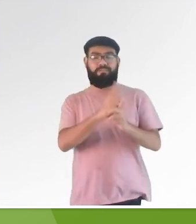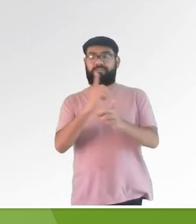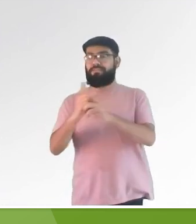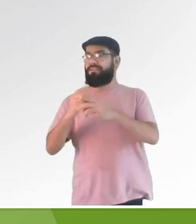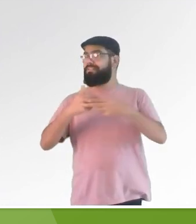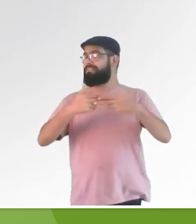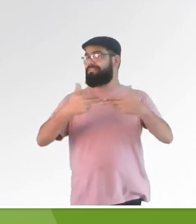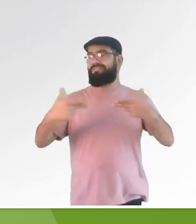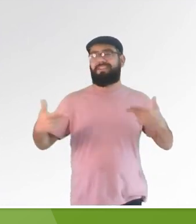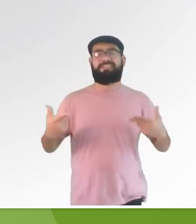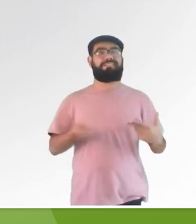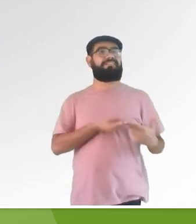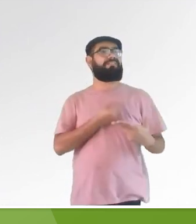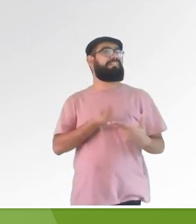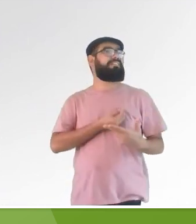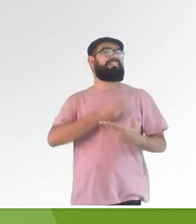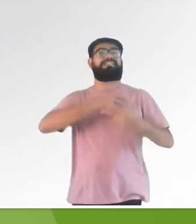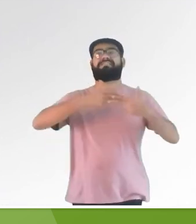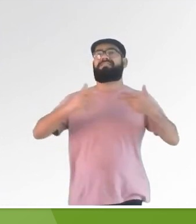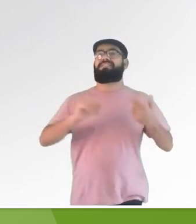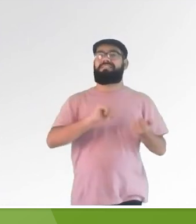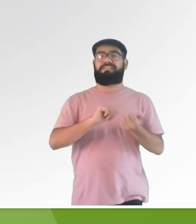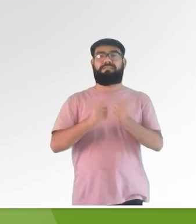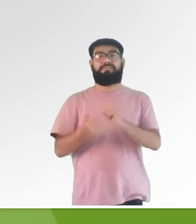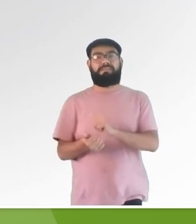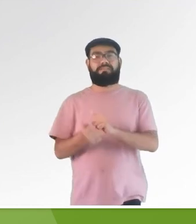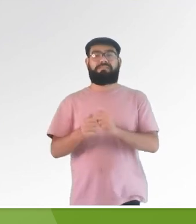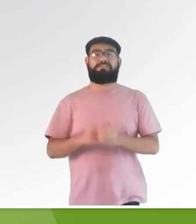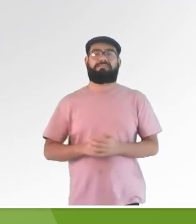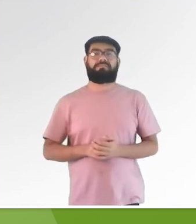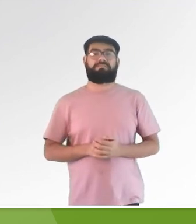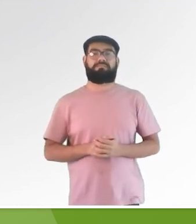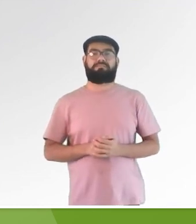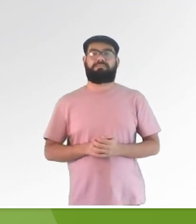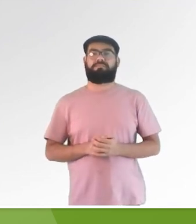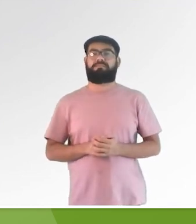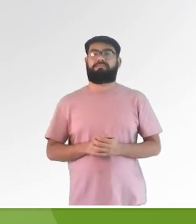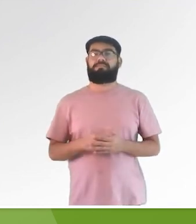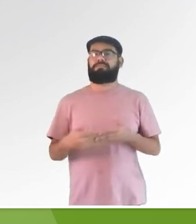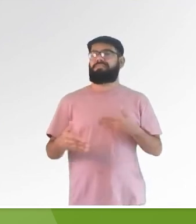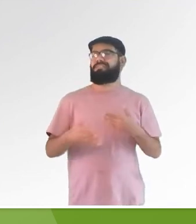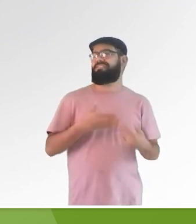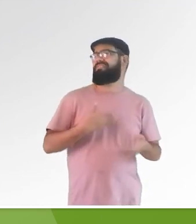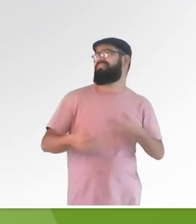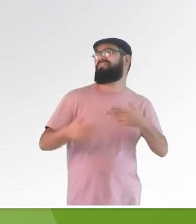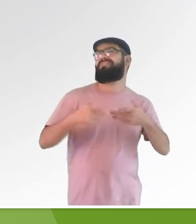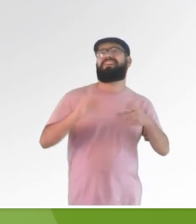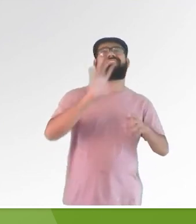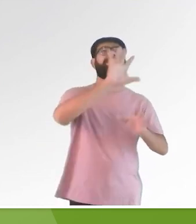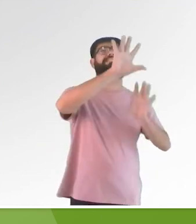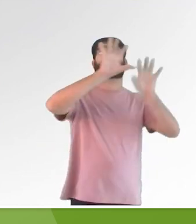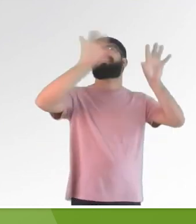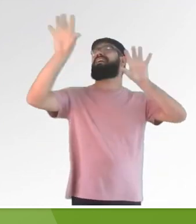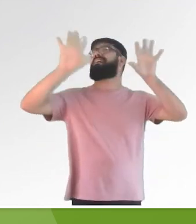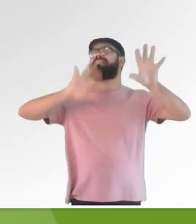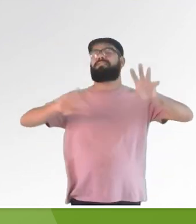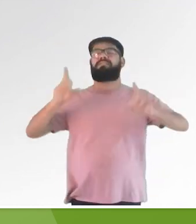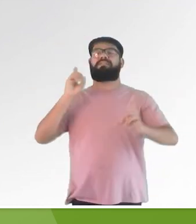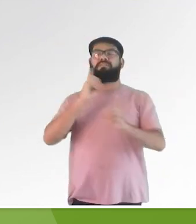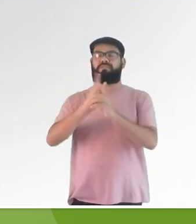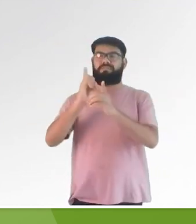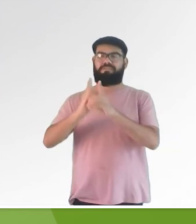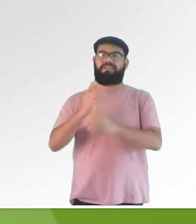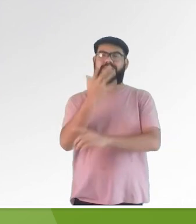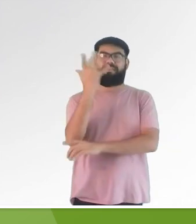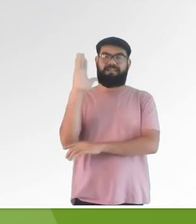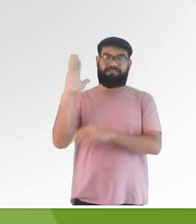com diversas adaptações para os diversos cenários e meio ambiente, né, que a gente pode encontrar na natureza.